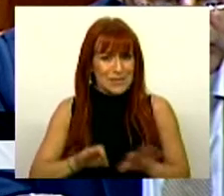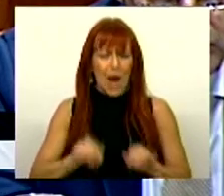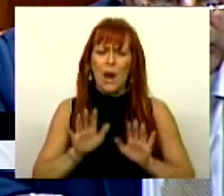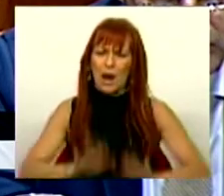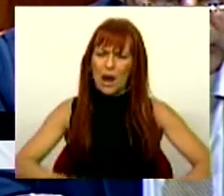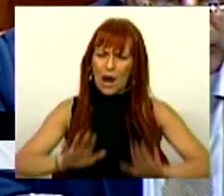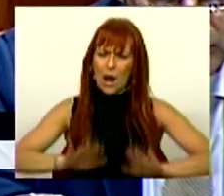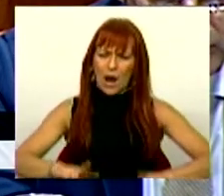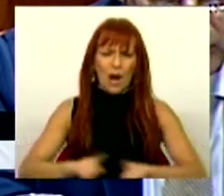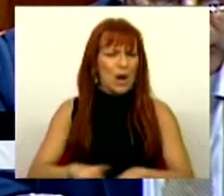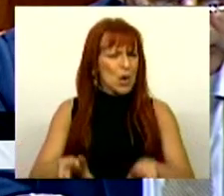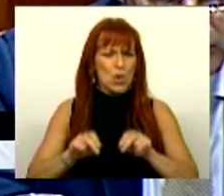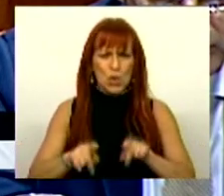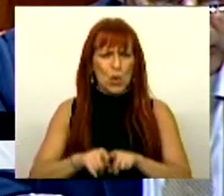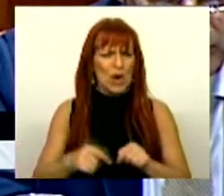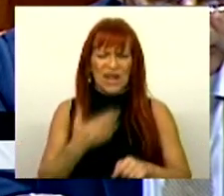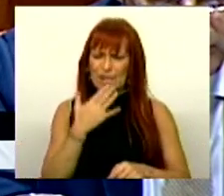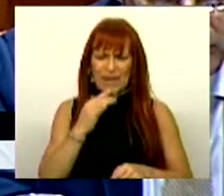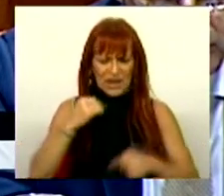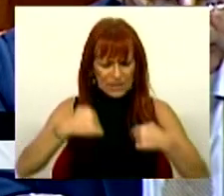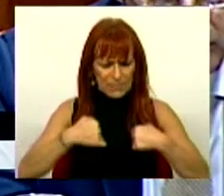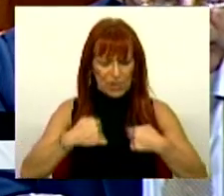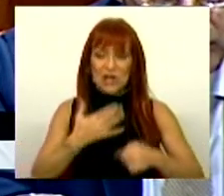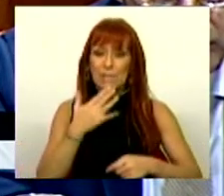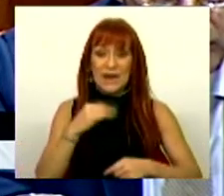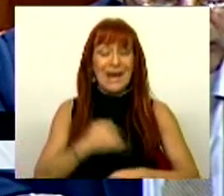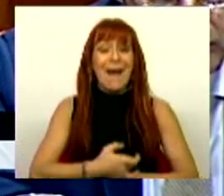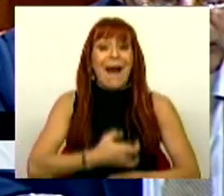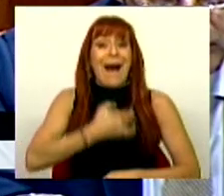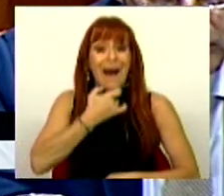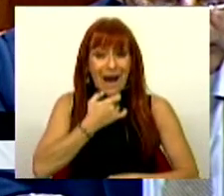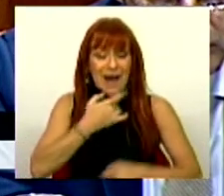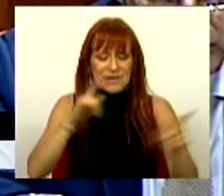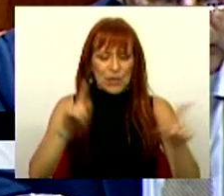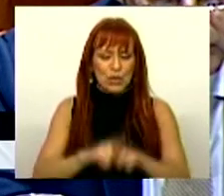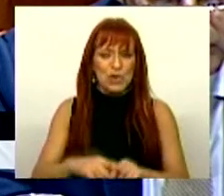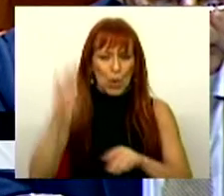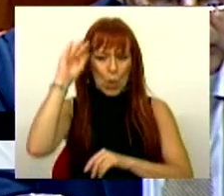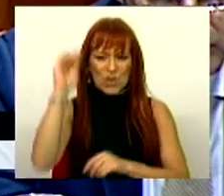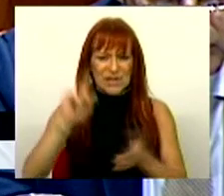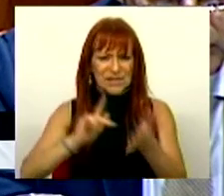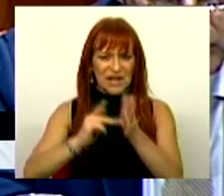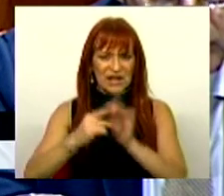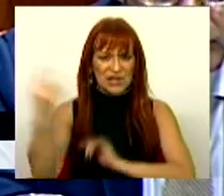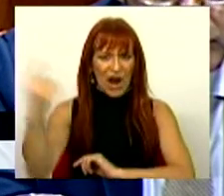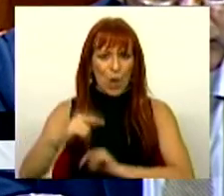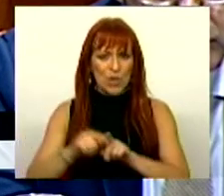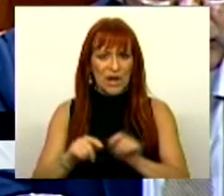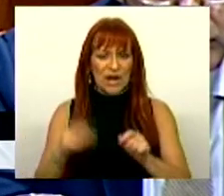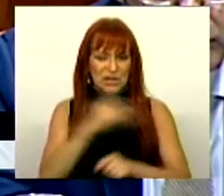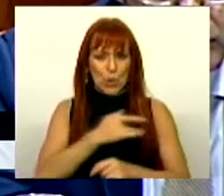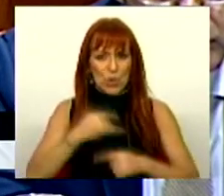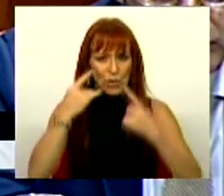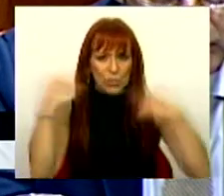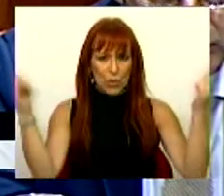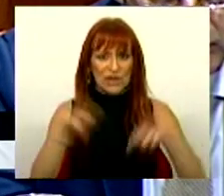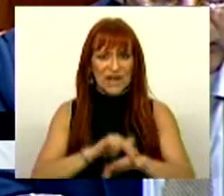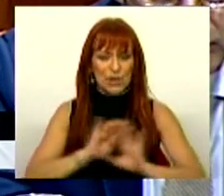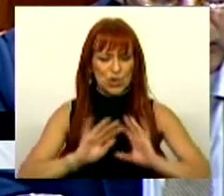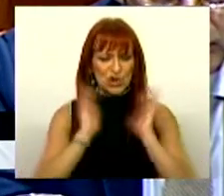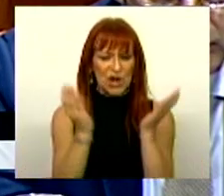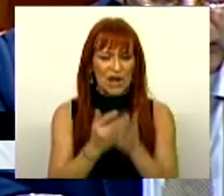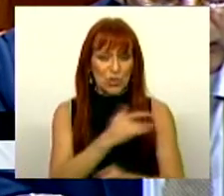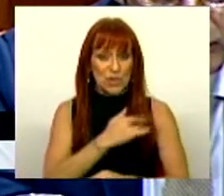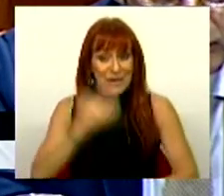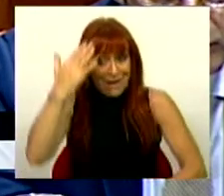tranquilizá-lo. Nunca dependerá de mim, dependerá única e exclusivamente do aconselhamento técnico da Autoridade de Saúde Pública, que é a Direção-Geral de Saúde.